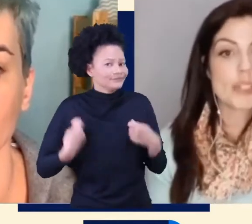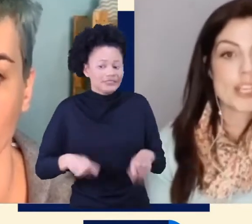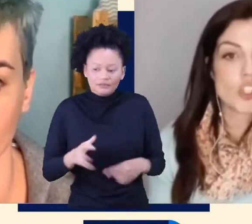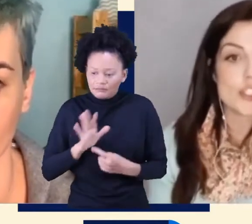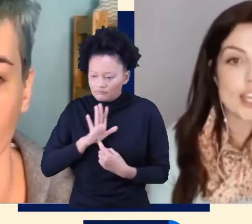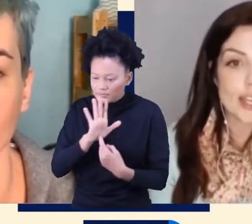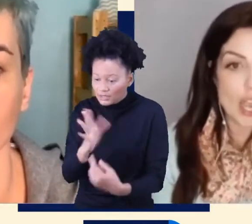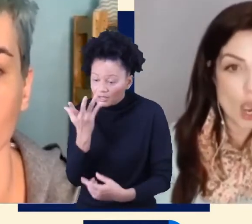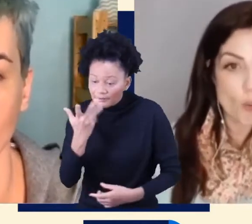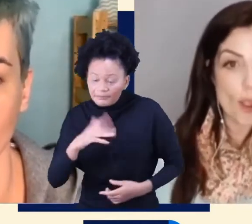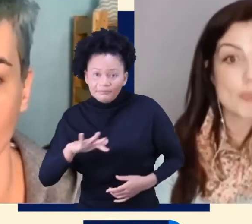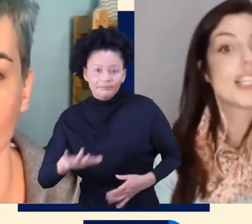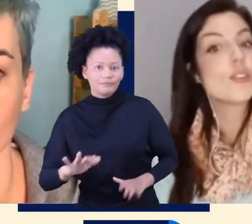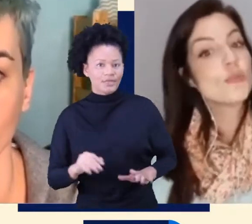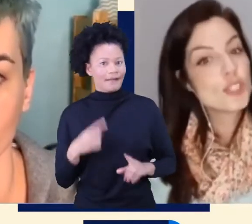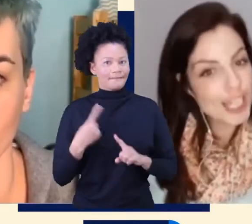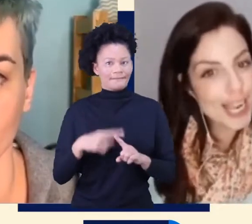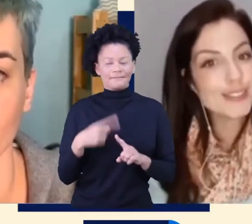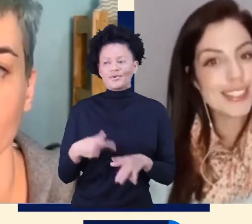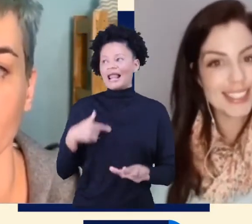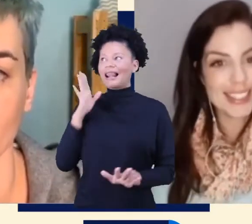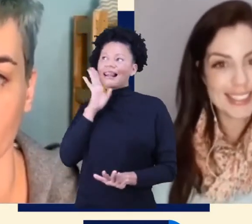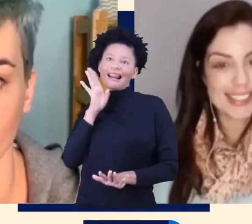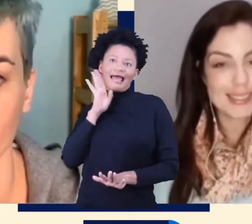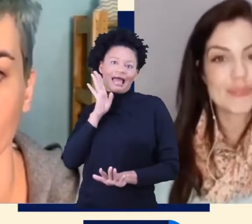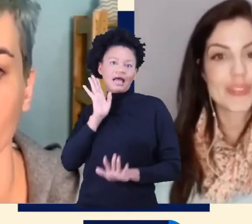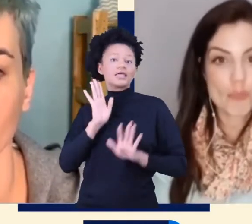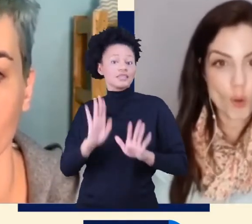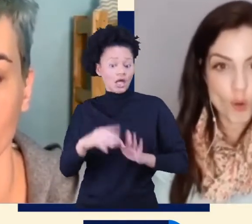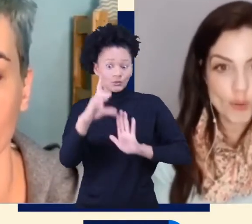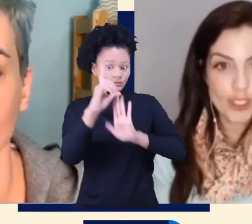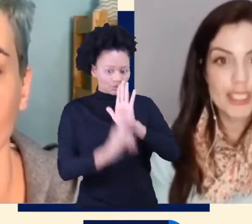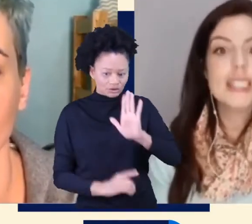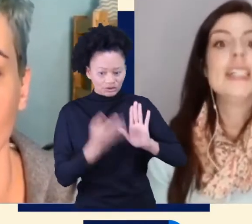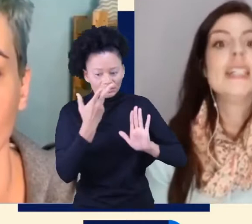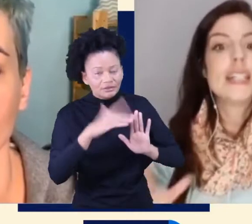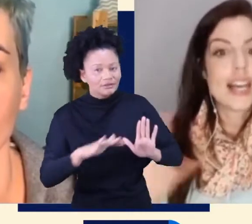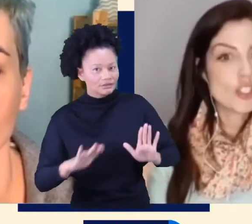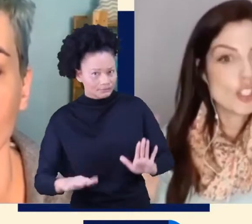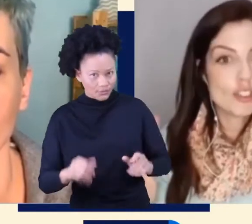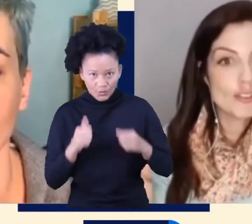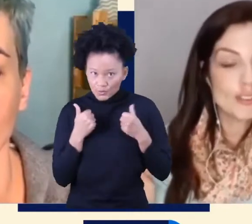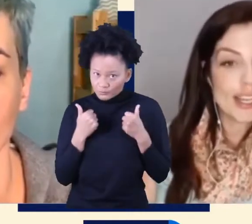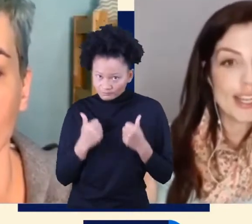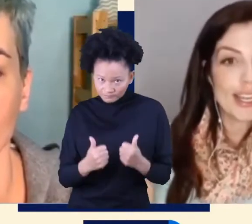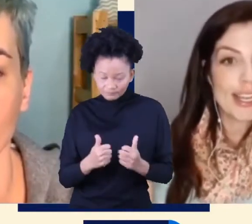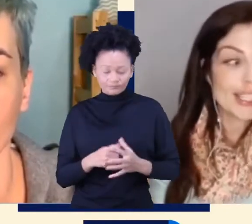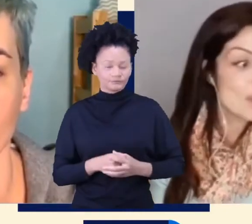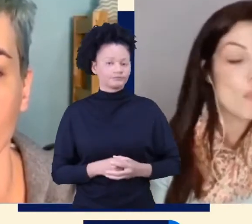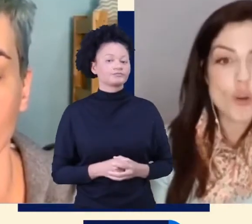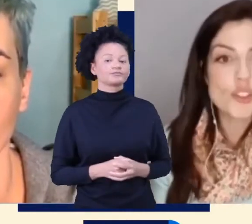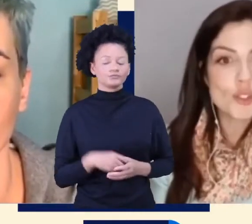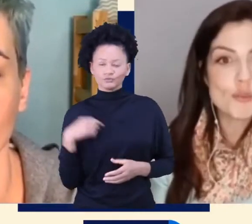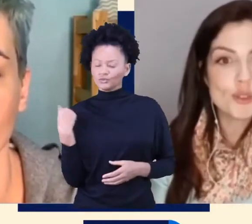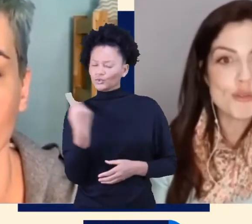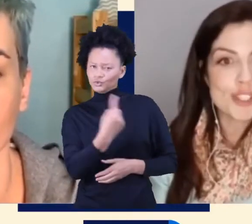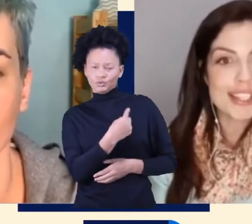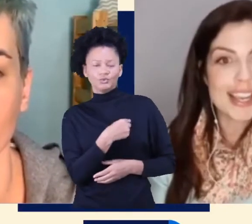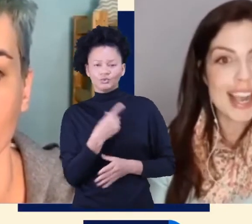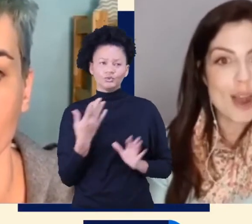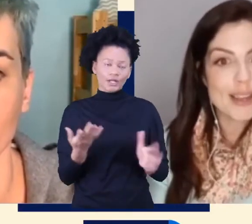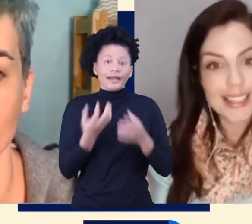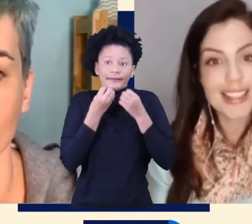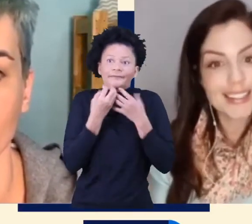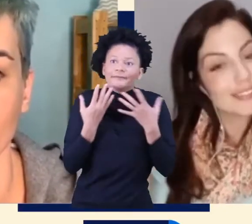Não porque a gente é legal, é porque isso é um direito da criança, tá bom? A gente não... que bom se todo mundo